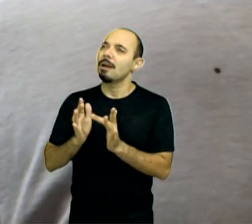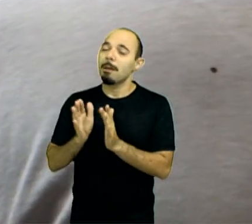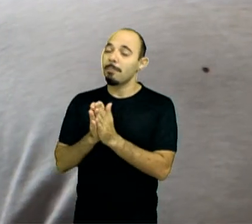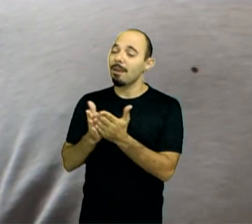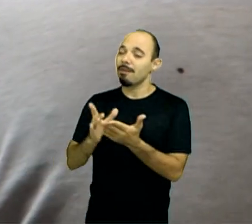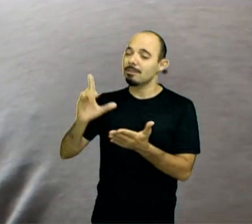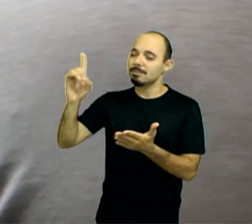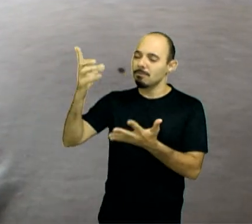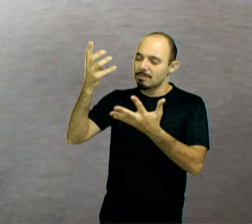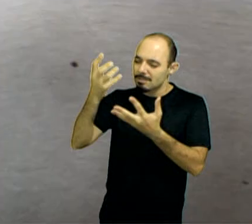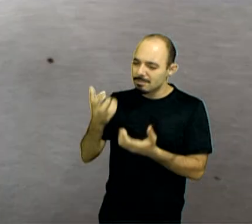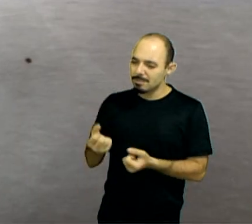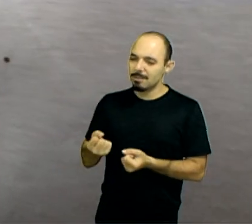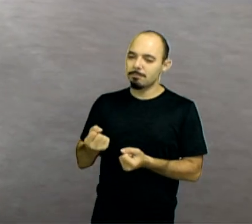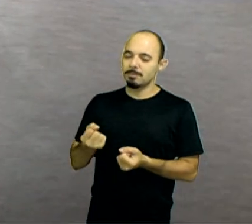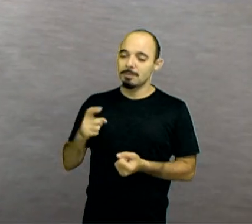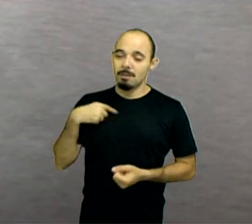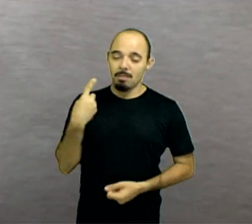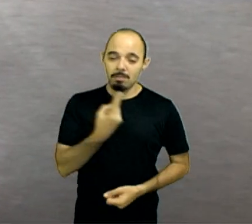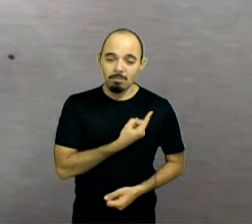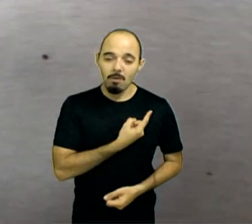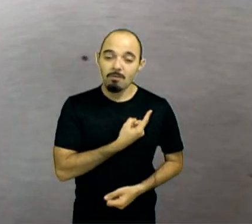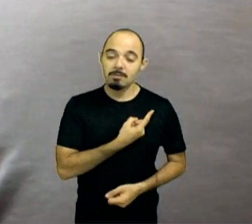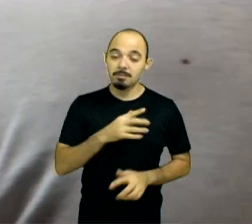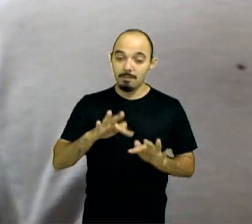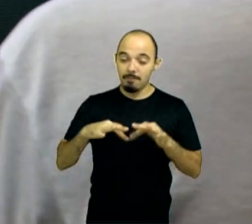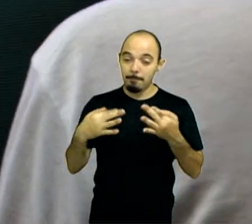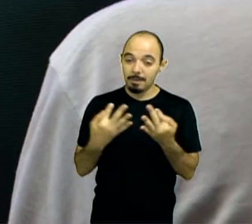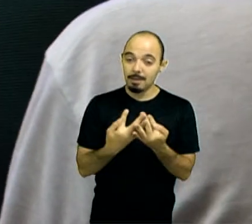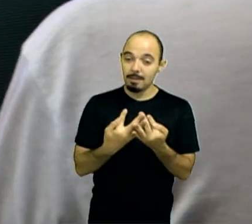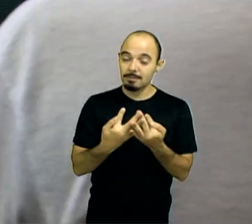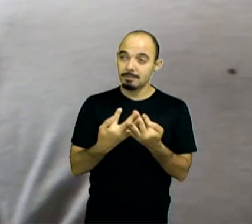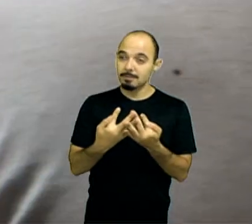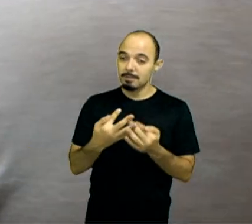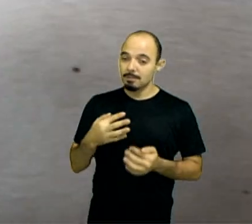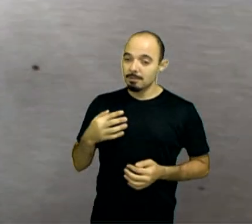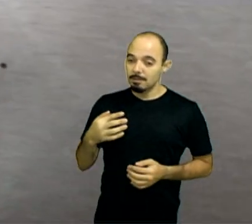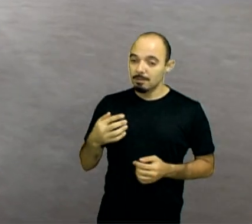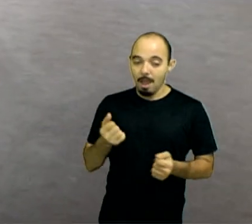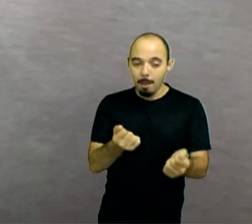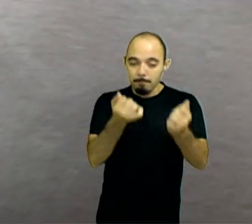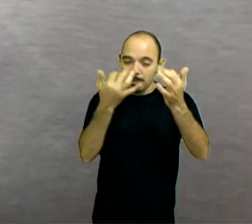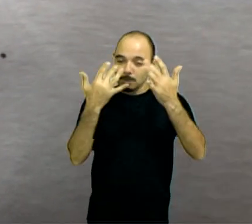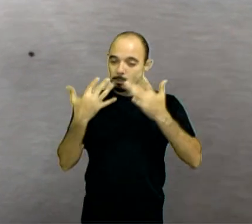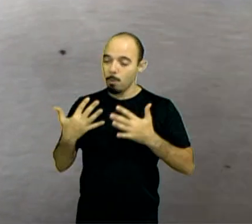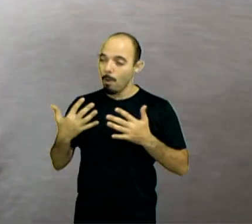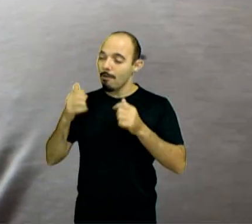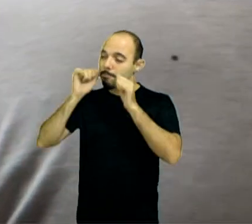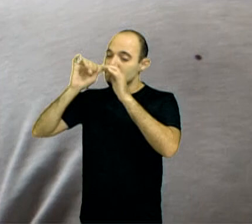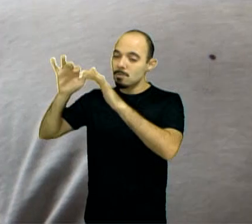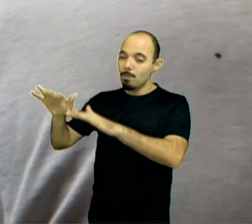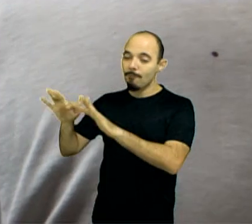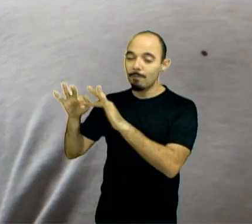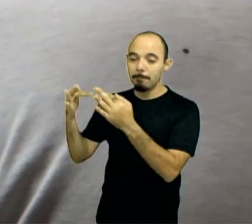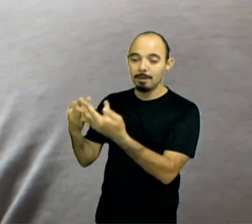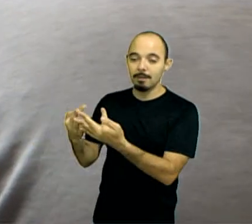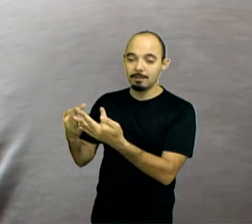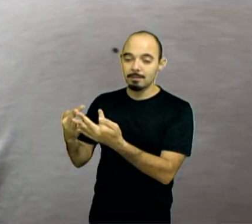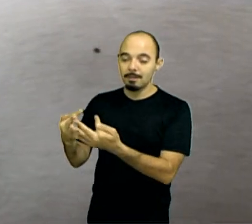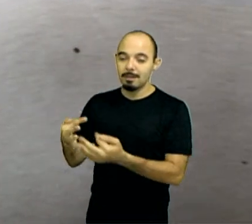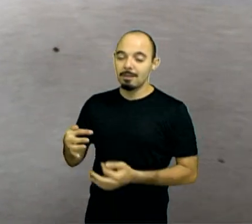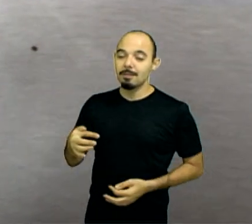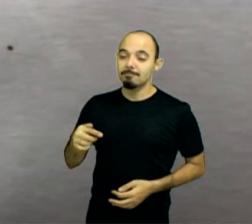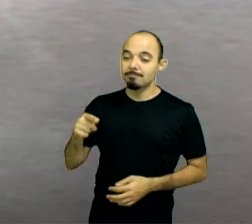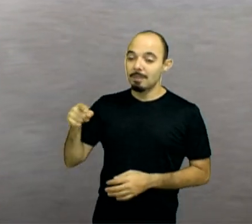Podemos dizer ao Pai, o nosso lar é abençoado, porque o Senhor nos colocou ali dentro. Nossa